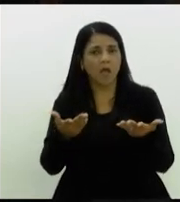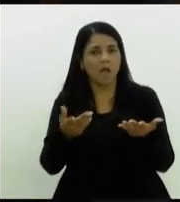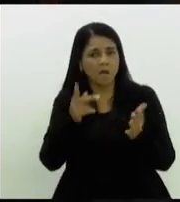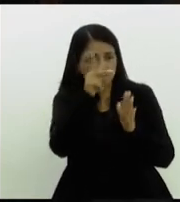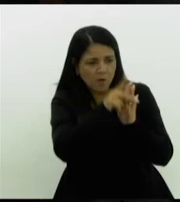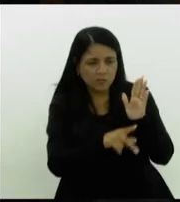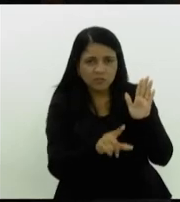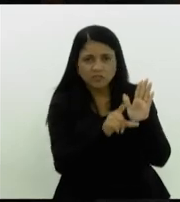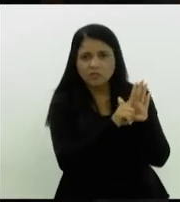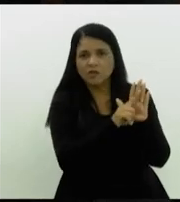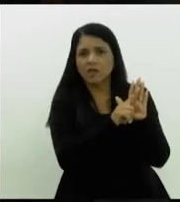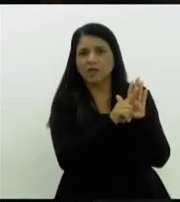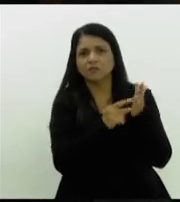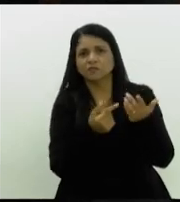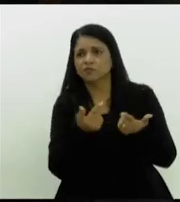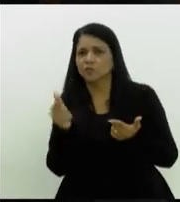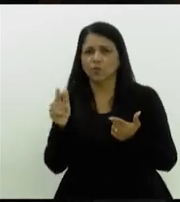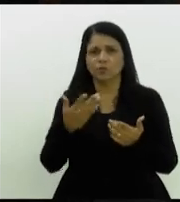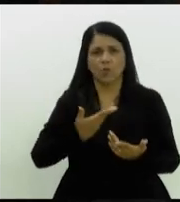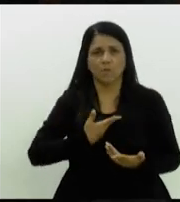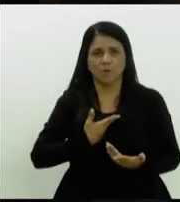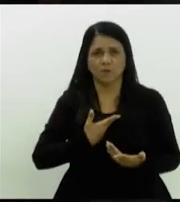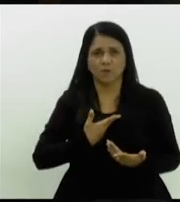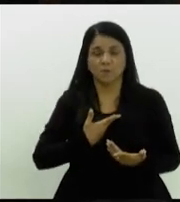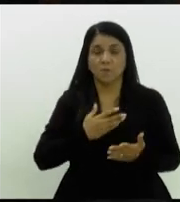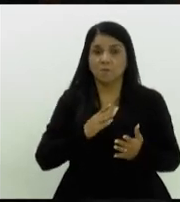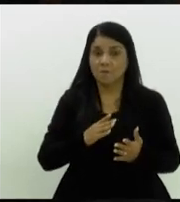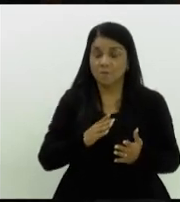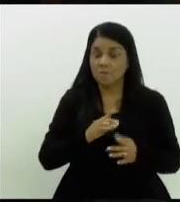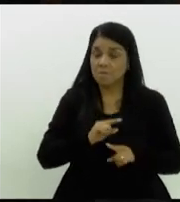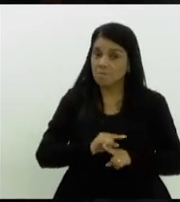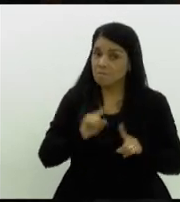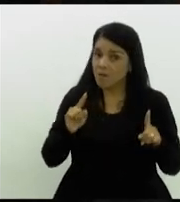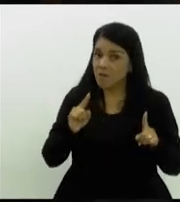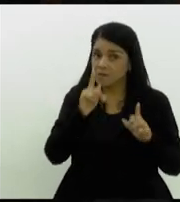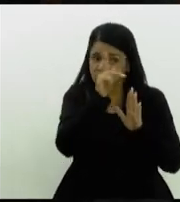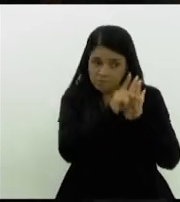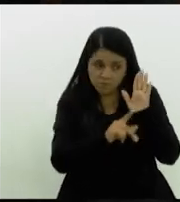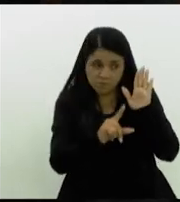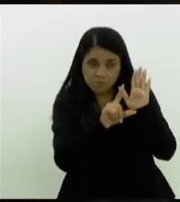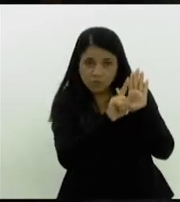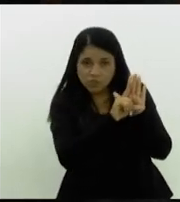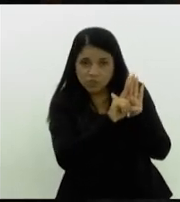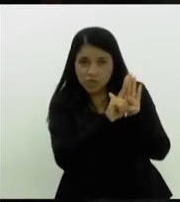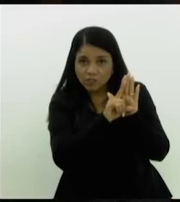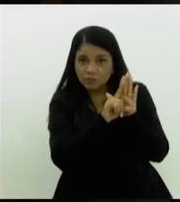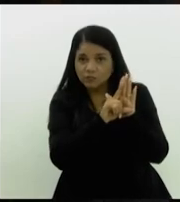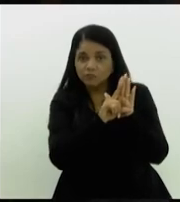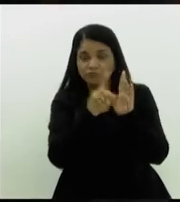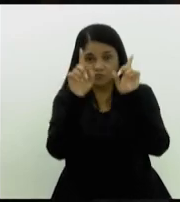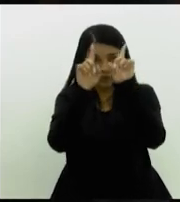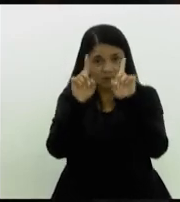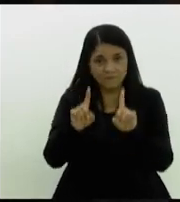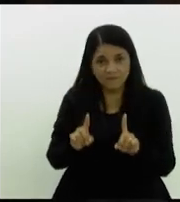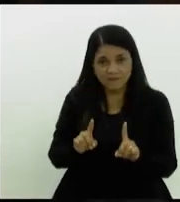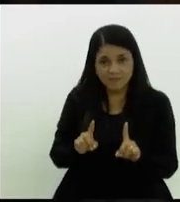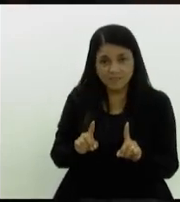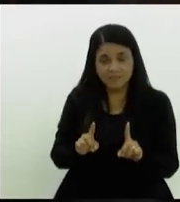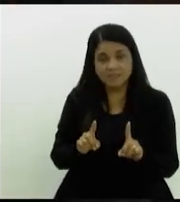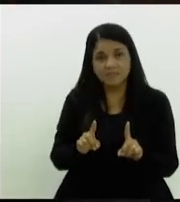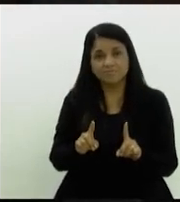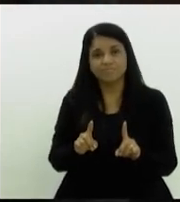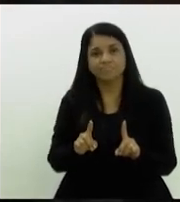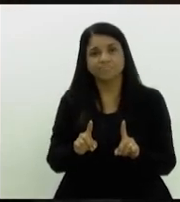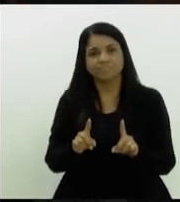de lei de outro colega, mas se tratando de uma causa que não tem cor partidária, a gente